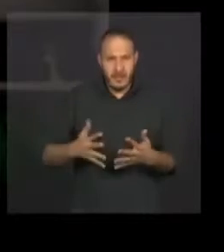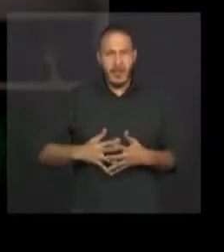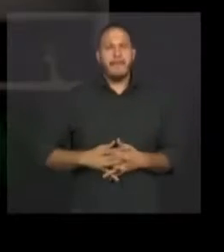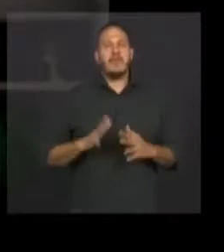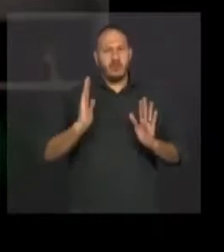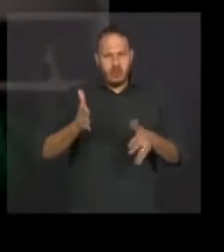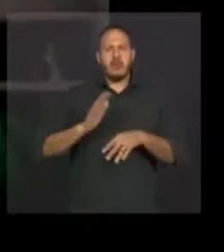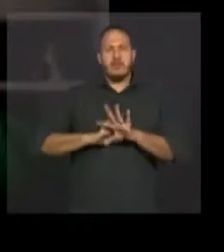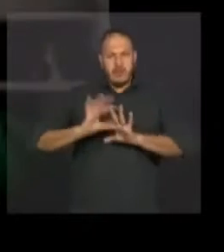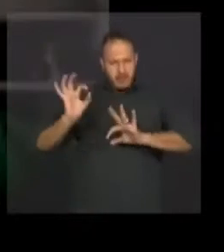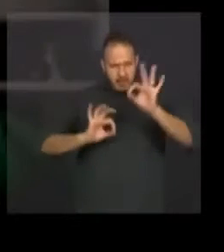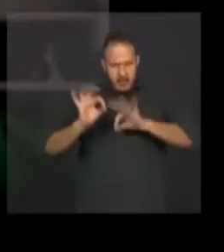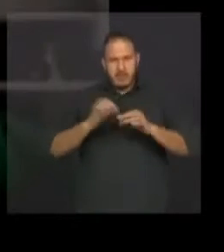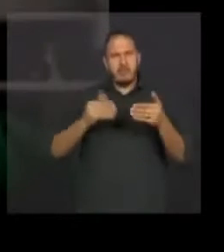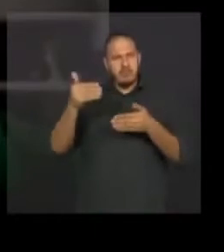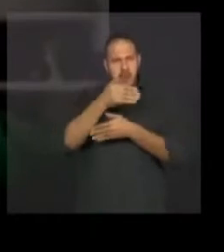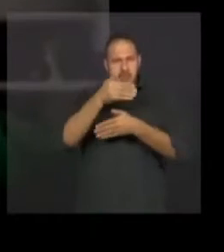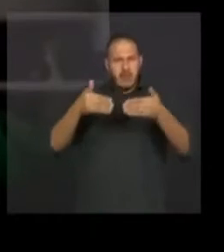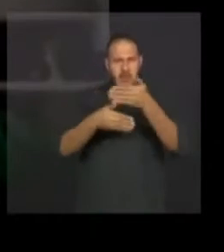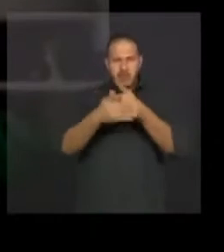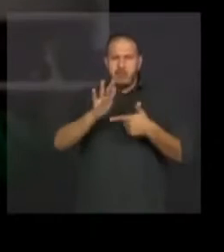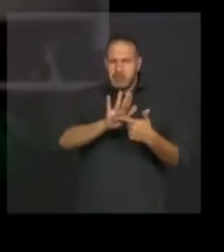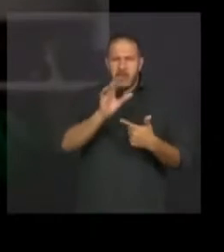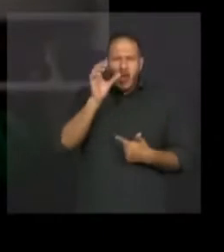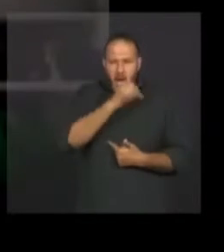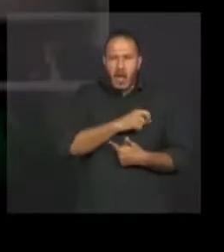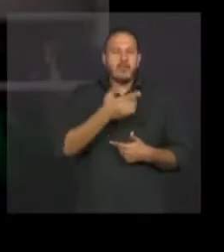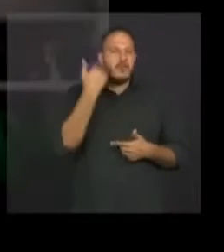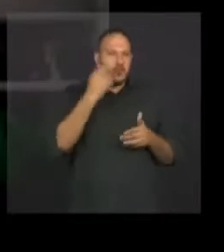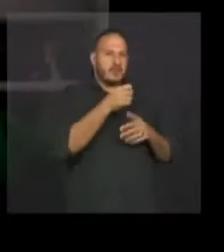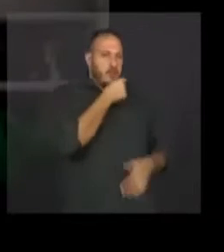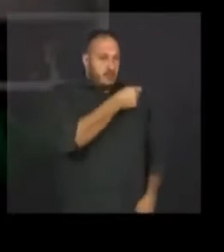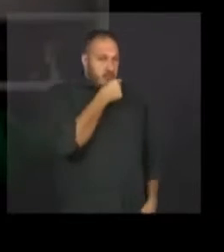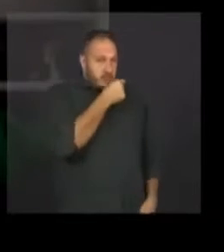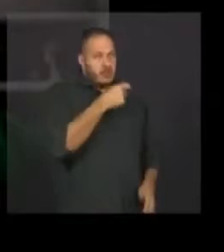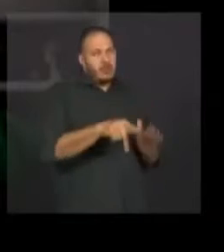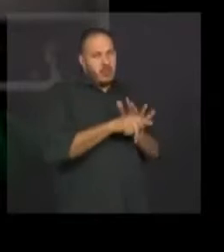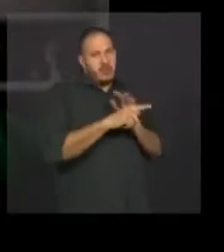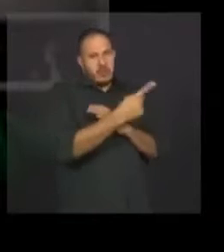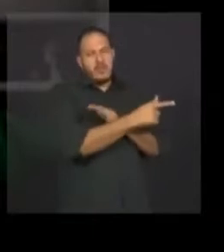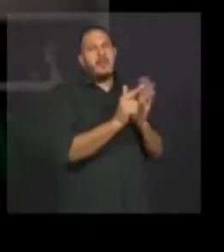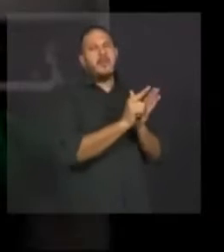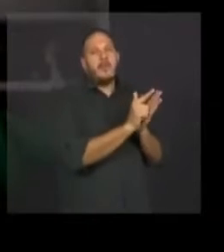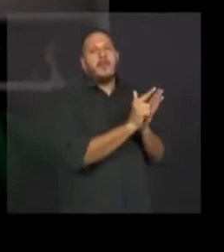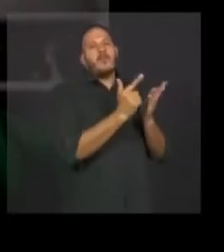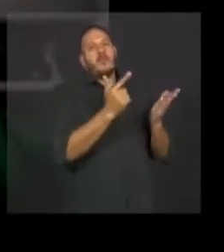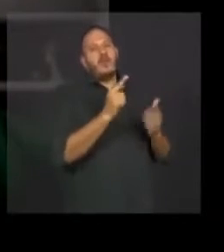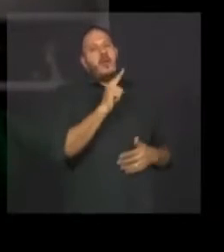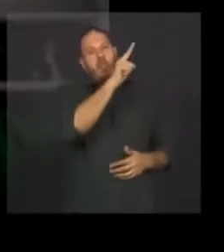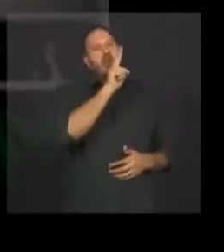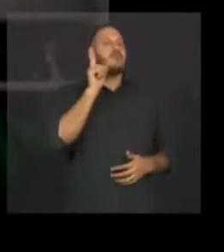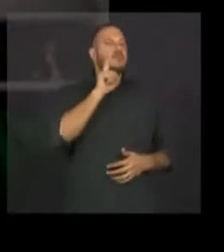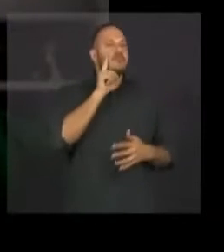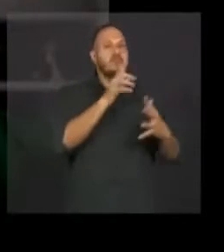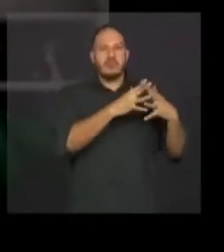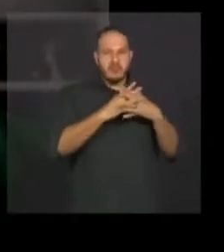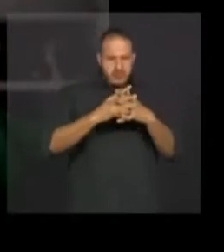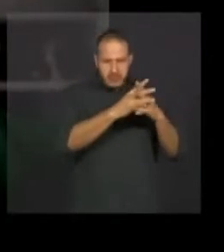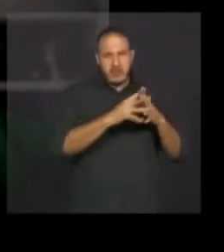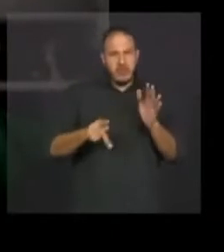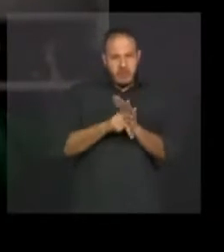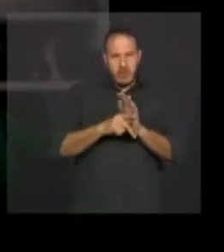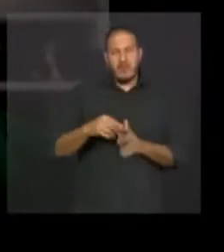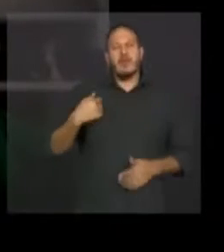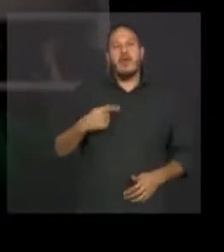eu preparei uma breve apresentação baseada numa matéria de um jornal dos Estados Unidos, do estado de